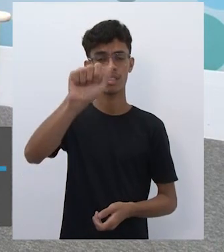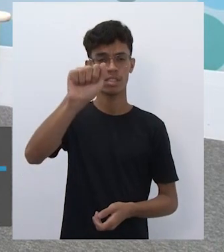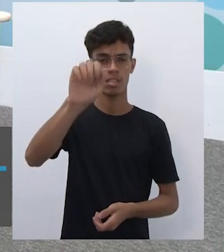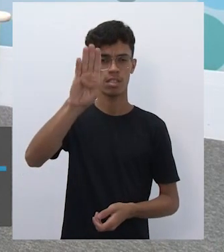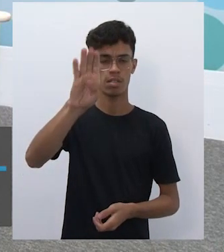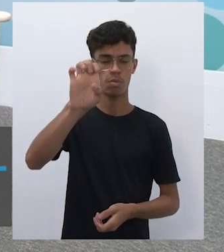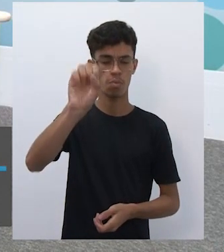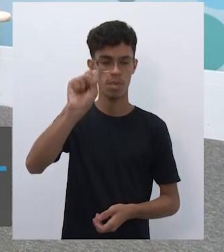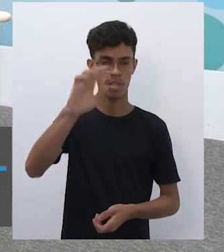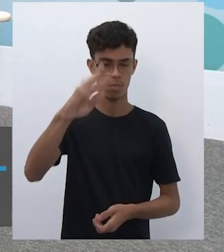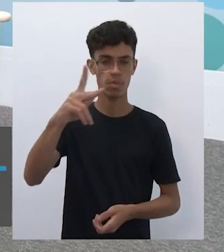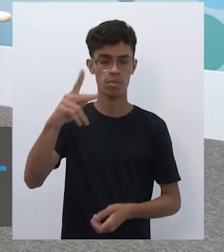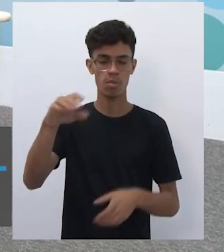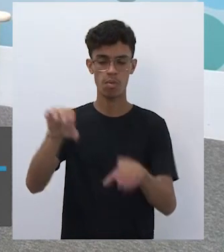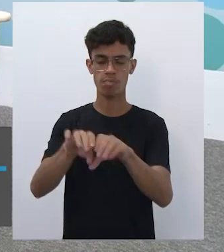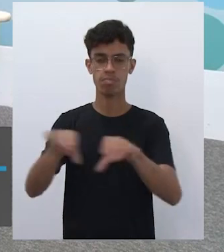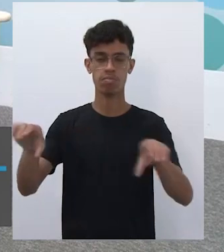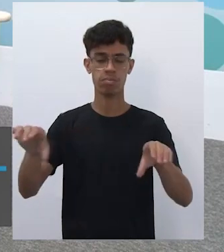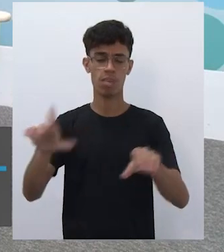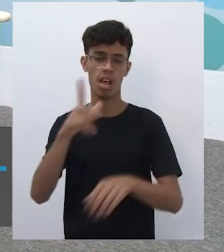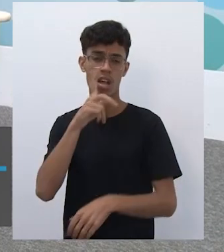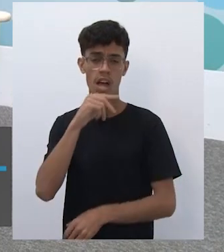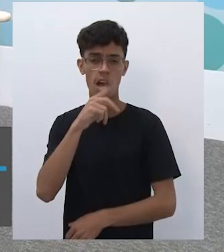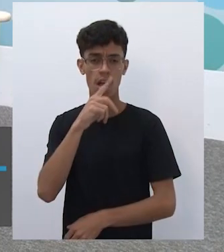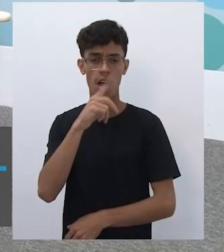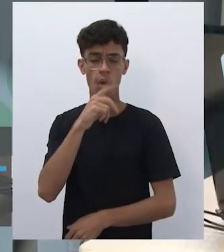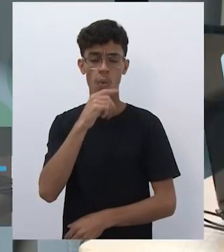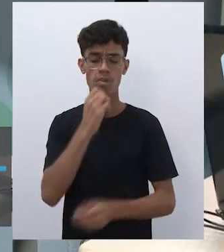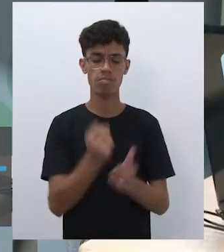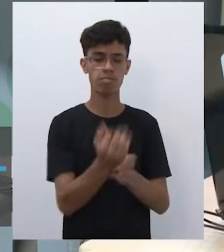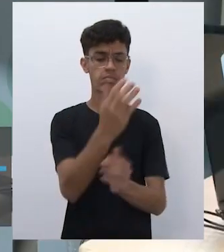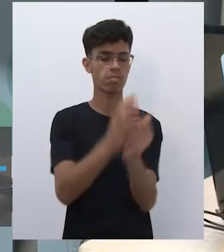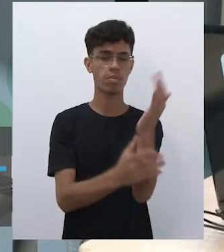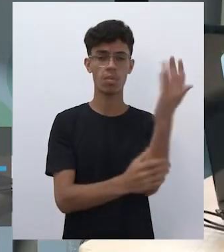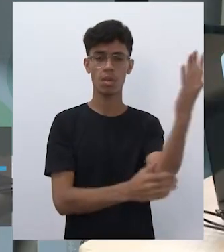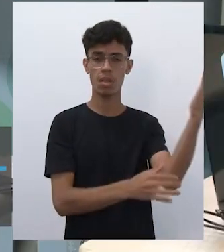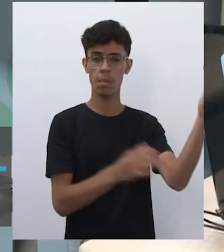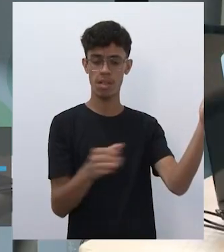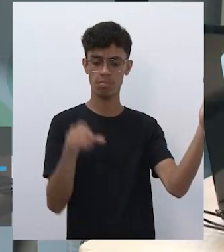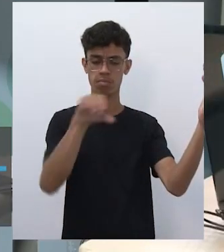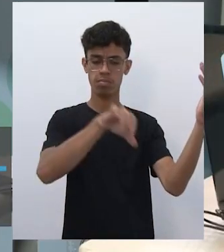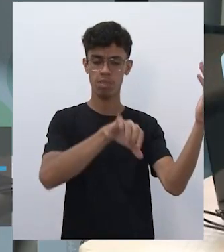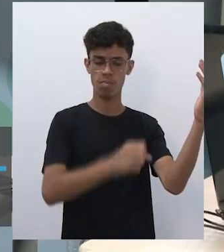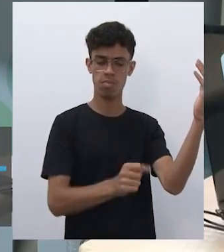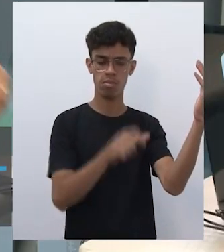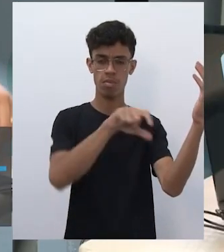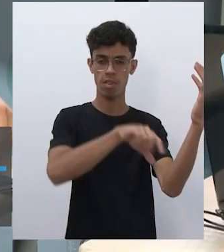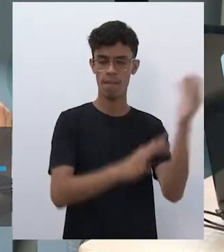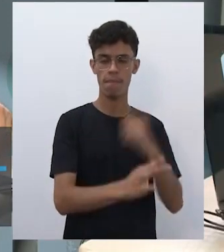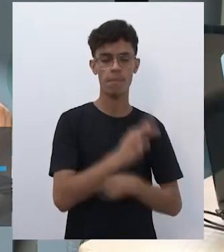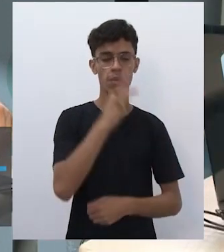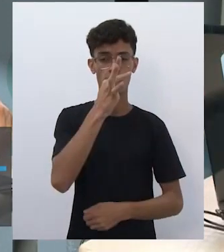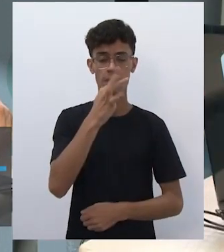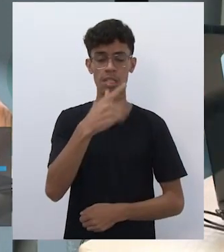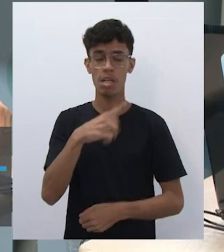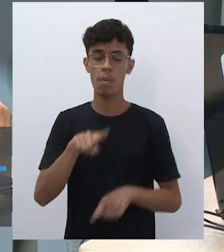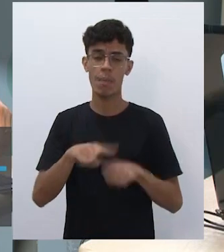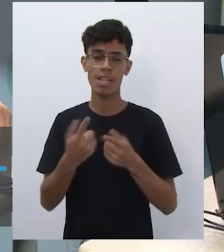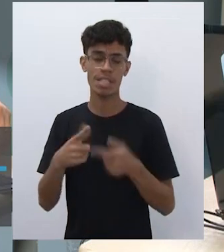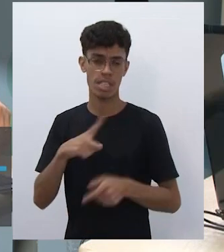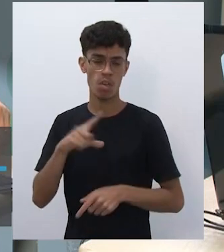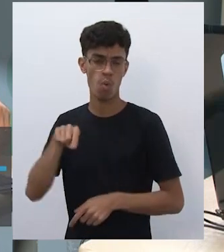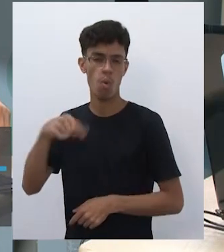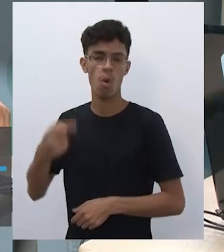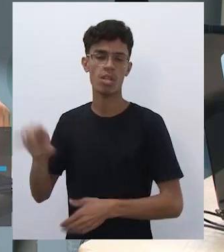ajudar no regar lá das plantas. Mas quem são os parceiros estratégicos? Então, eu tenho supermercados locais,